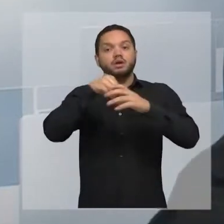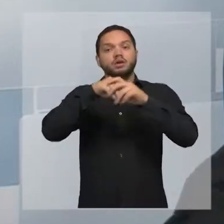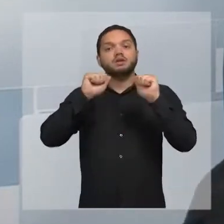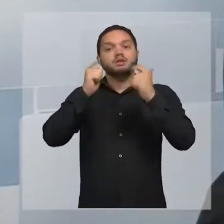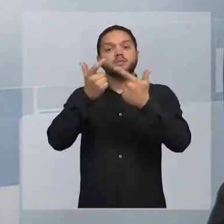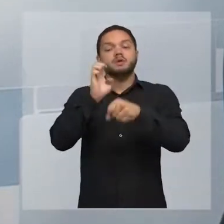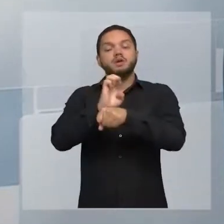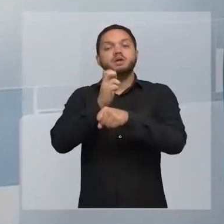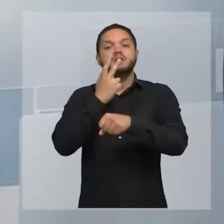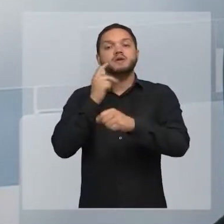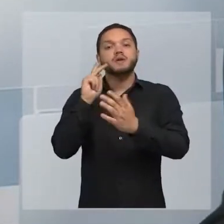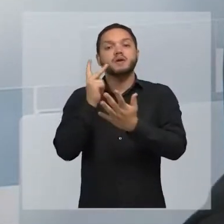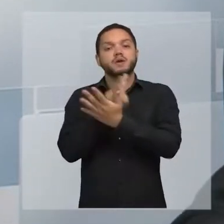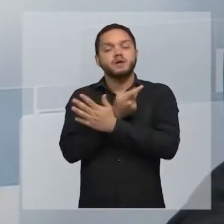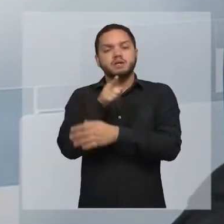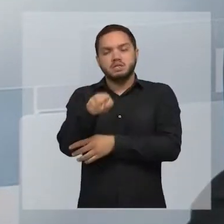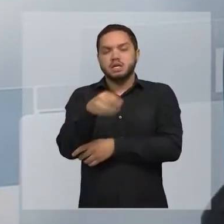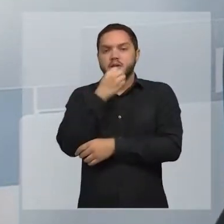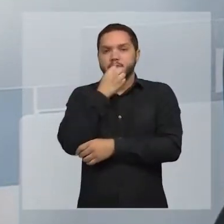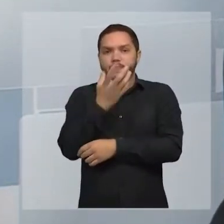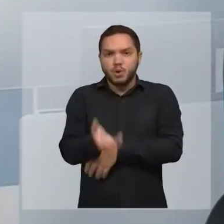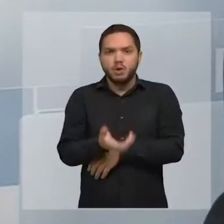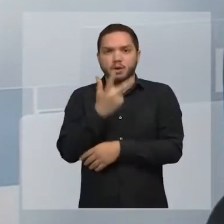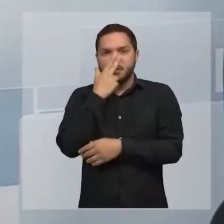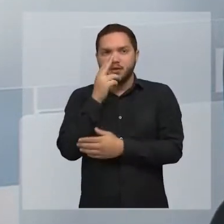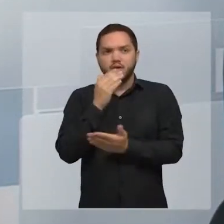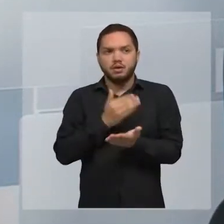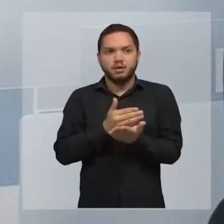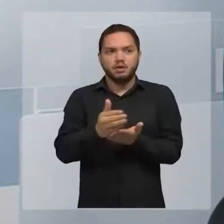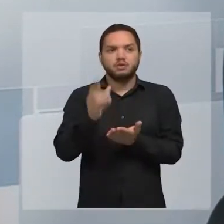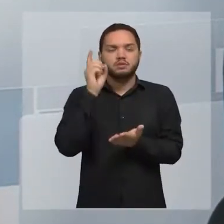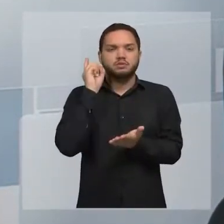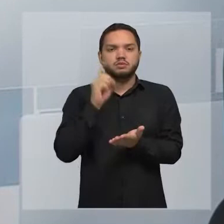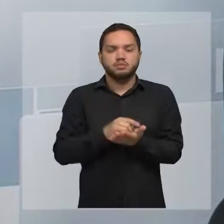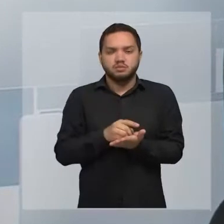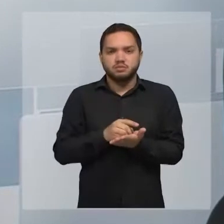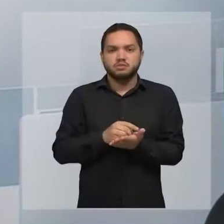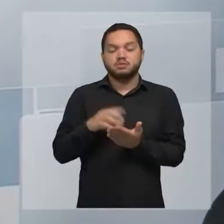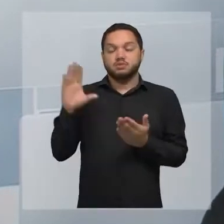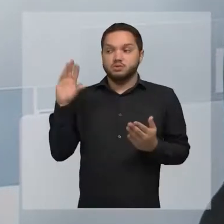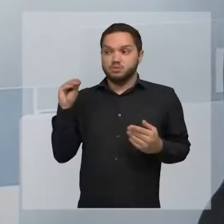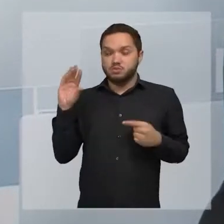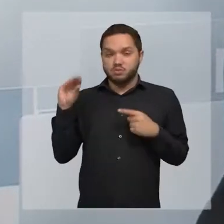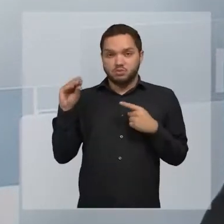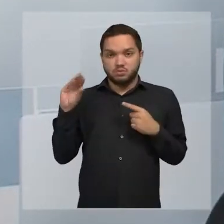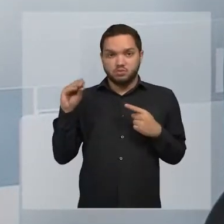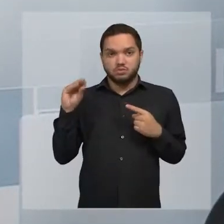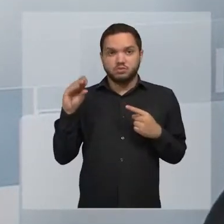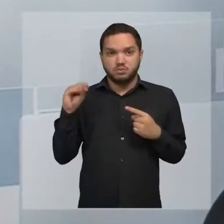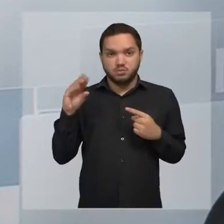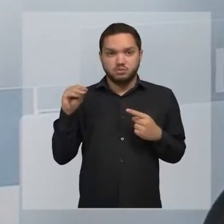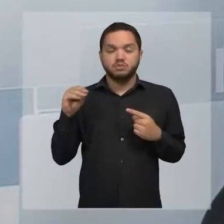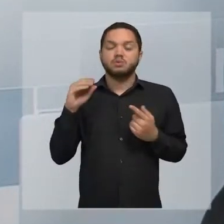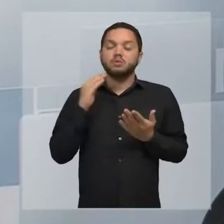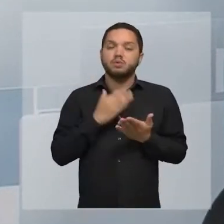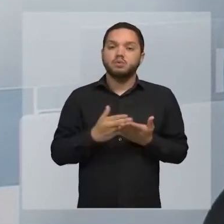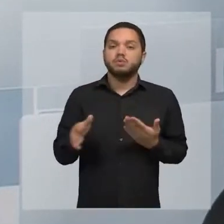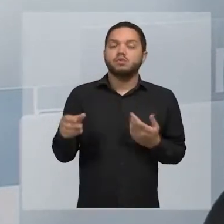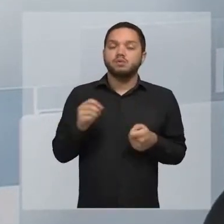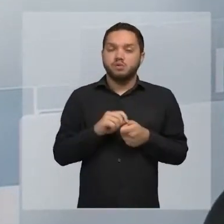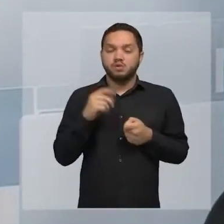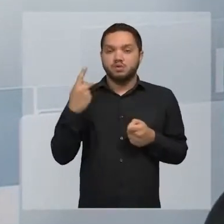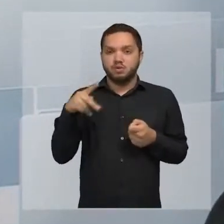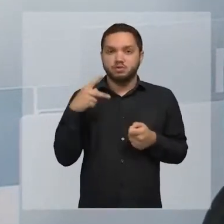Esse evento na Assembleia Legislativa do Estado do Ceará, eu acho que é um pontapé inicial para que Ciro Ferreira Gomes